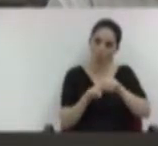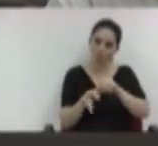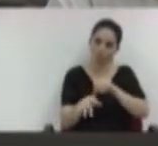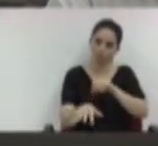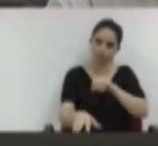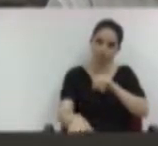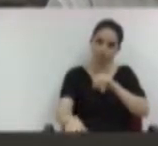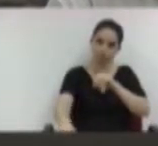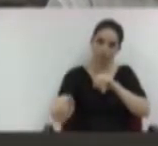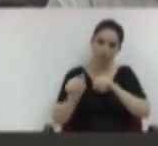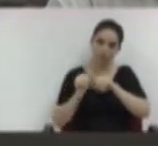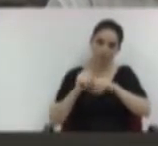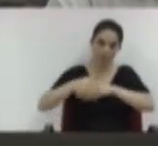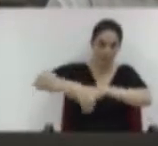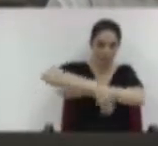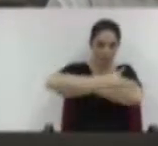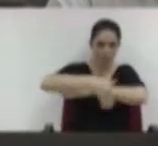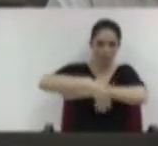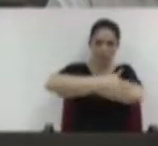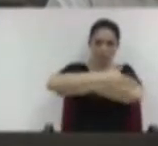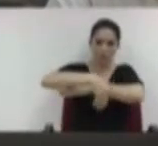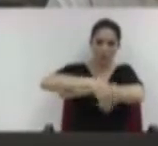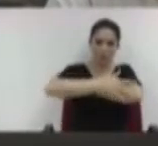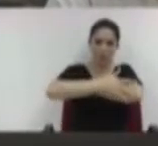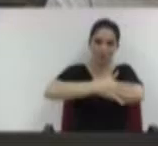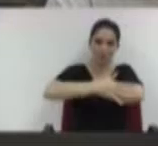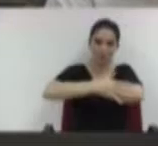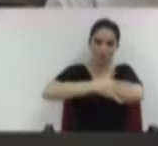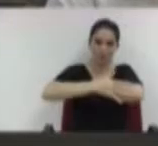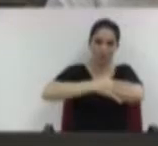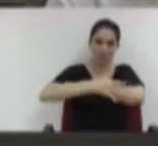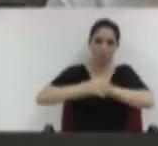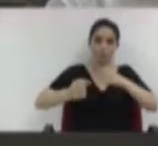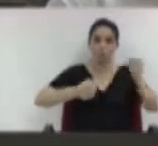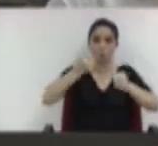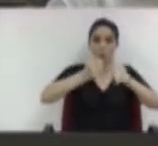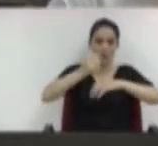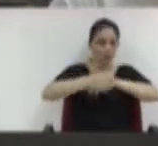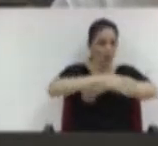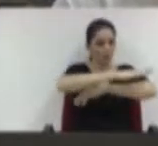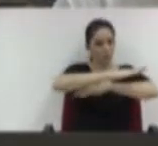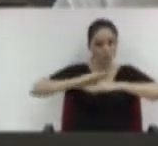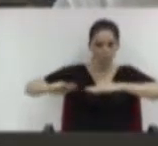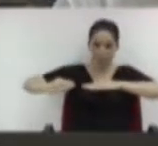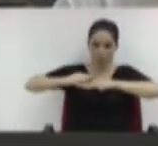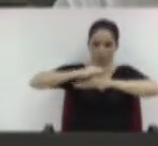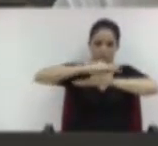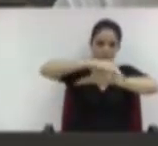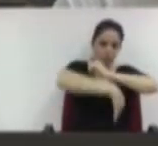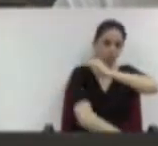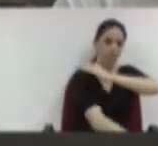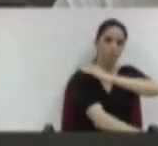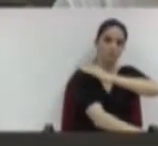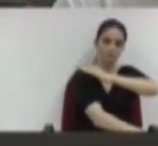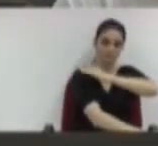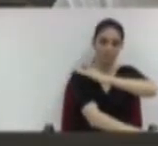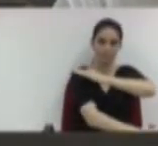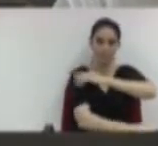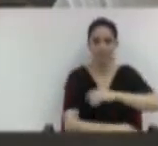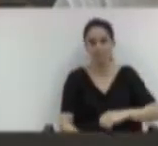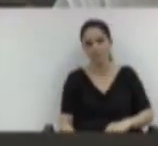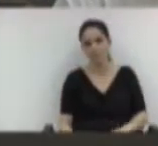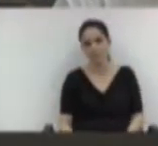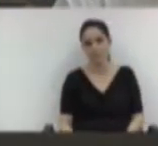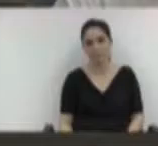o asfalto engoliu, já pronto, engoliu um veículo. Então, e além de engolir um